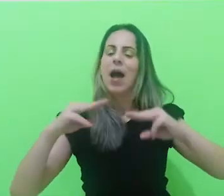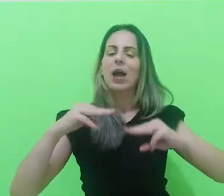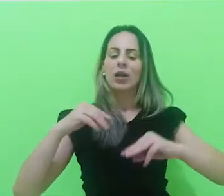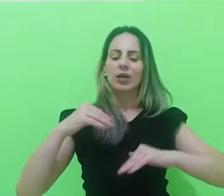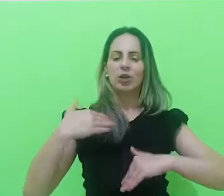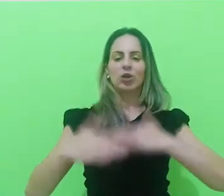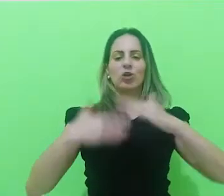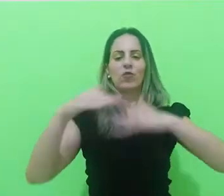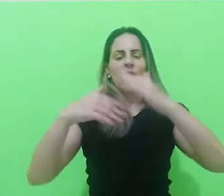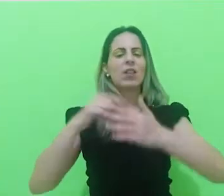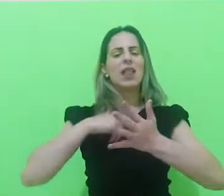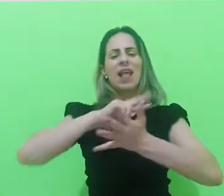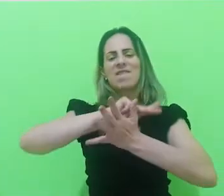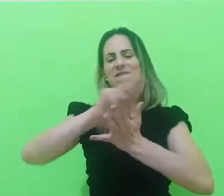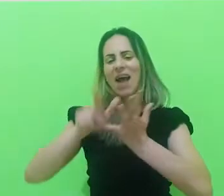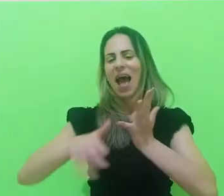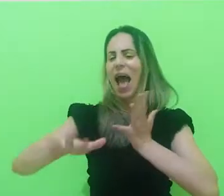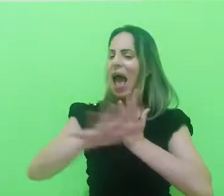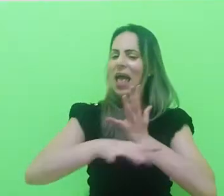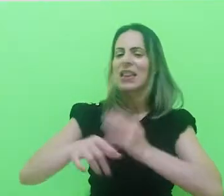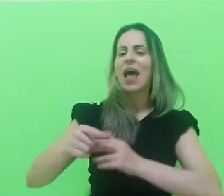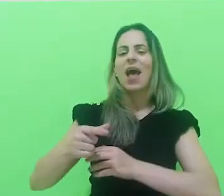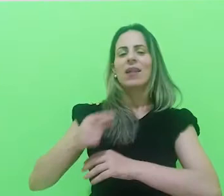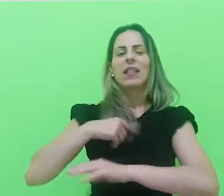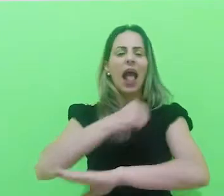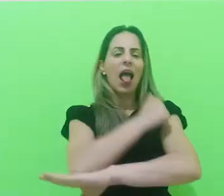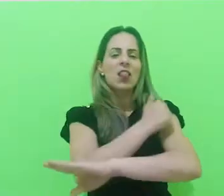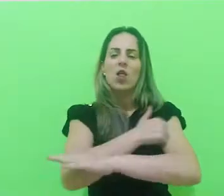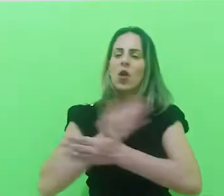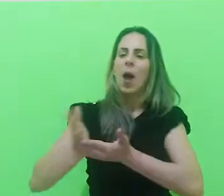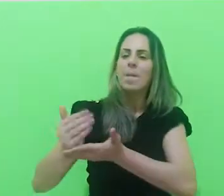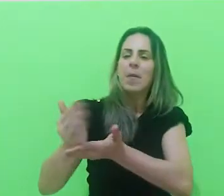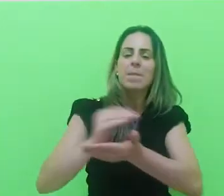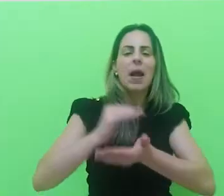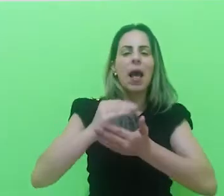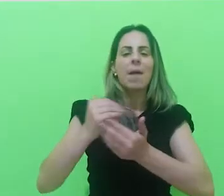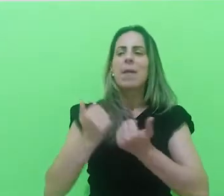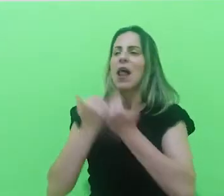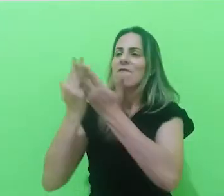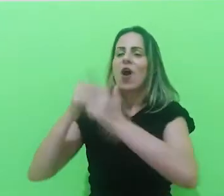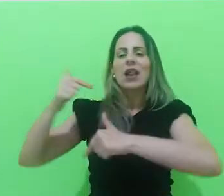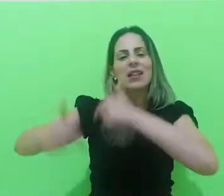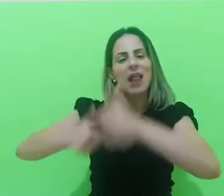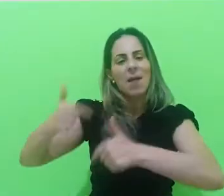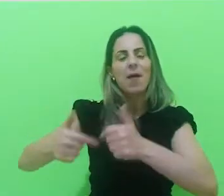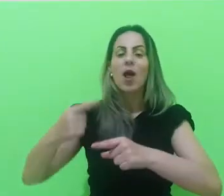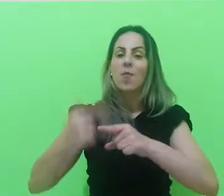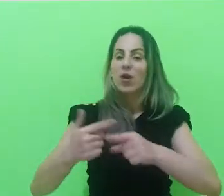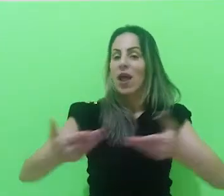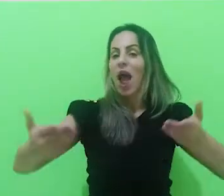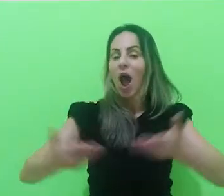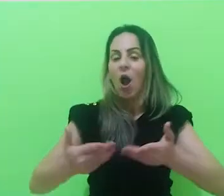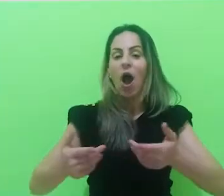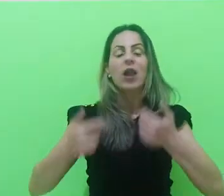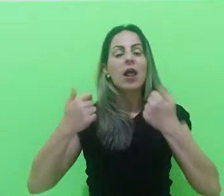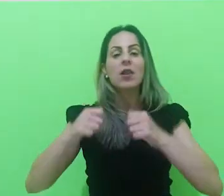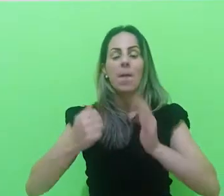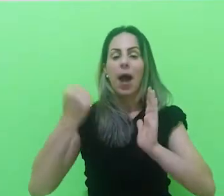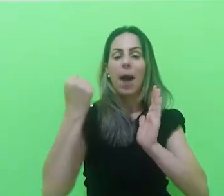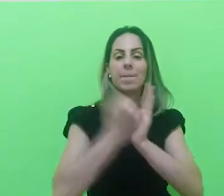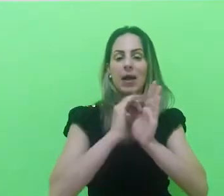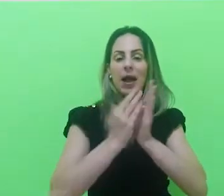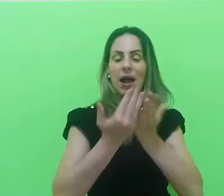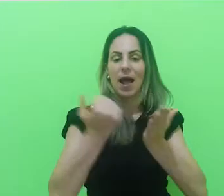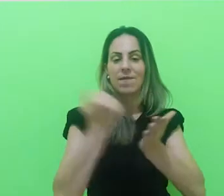desenvolvimento, são várias as áreas que acabam captando brasileiros para estar trabalhando lá fora, até porque agora a gente não precisa de visto com